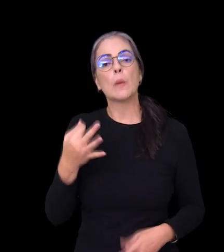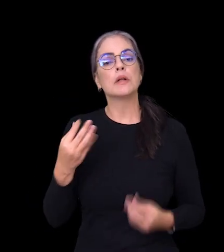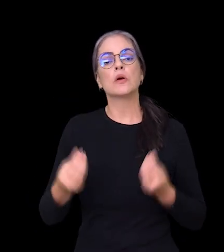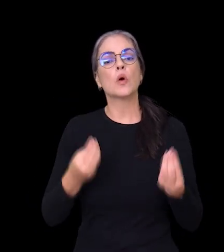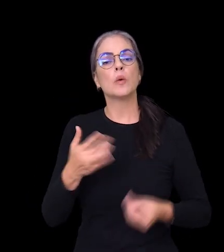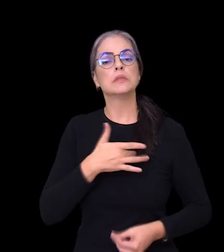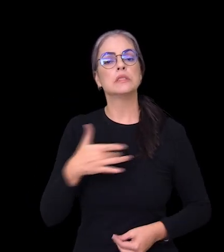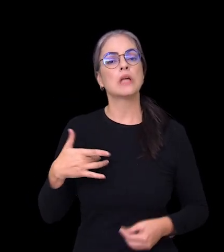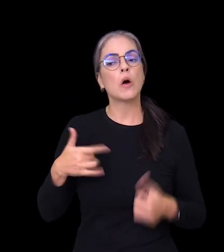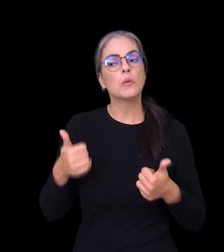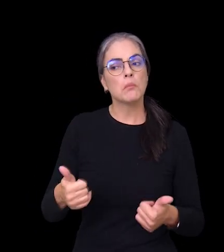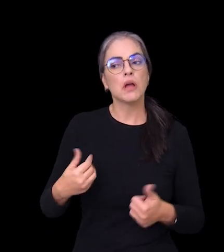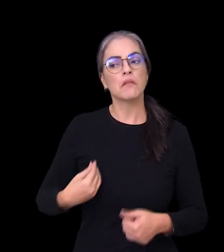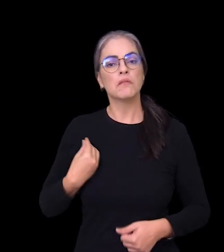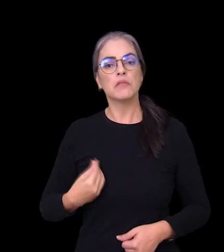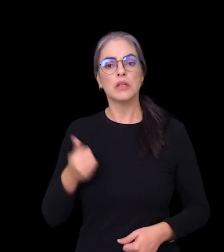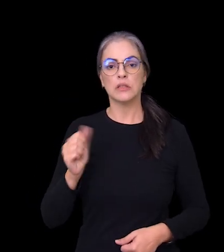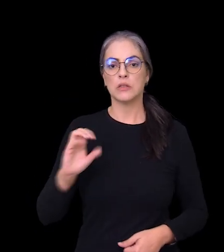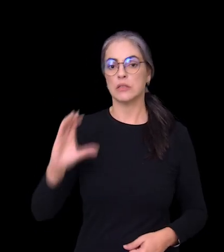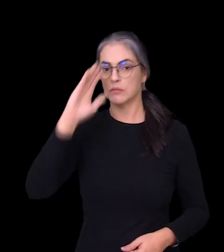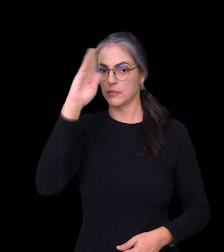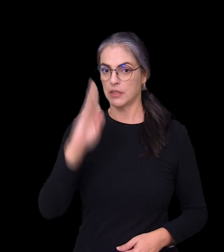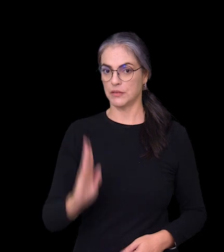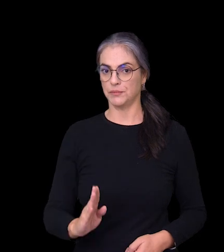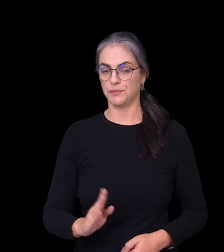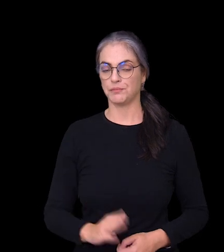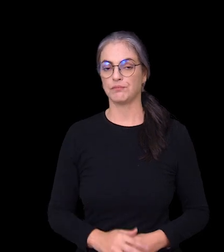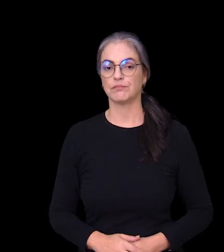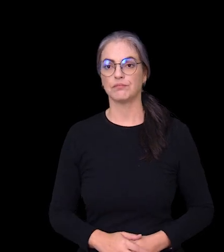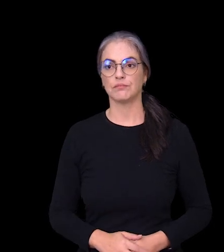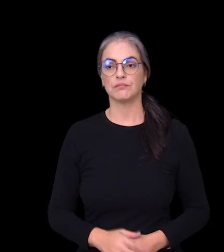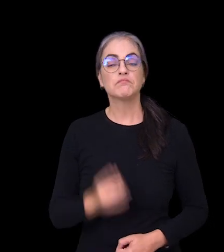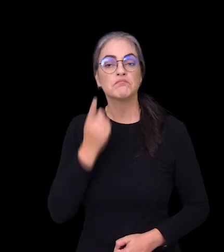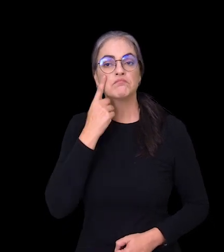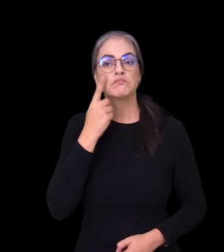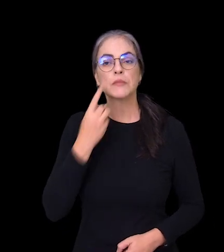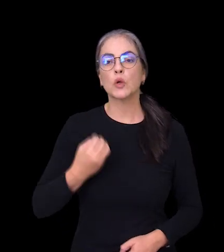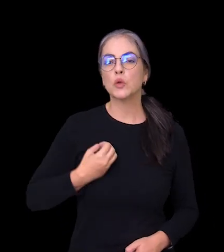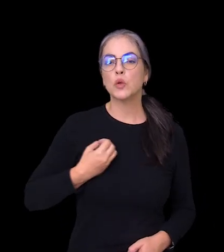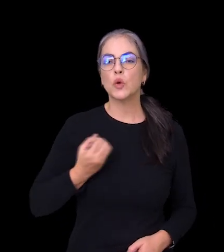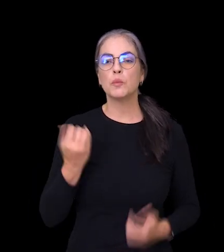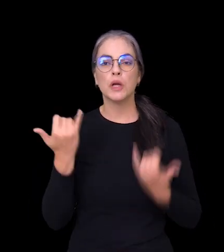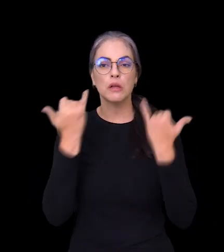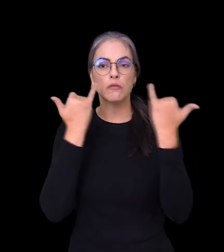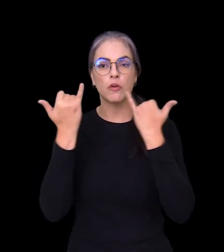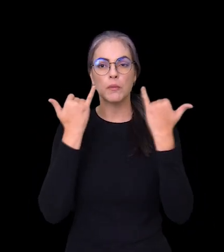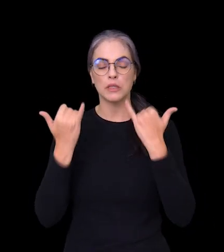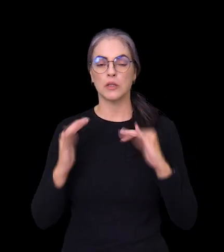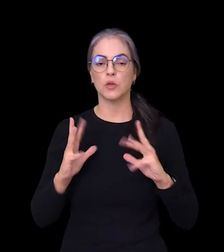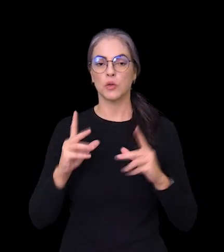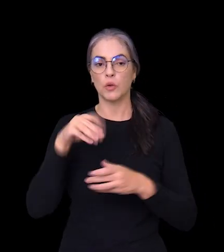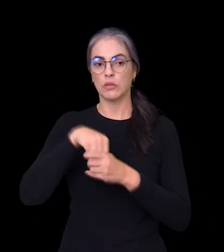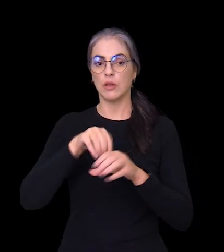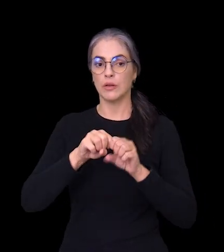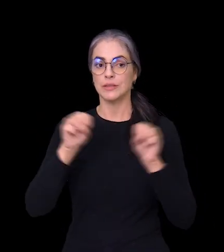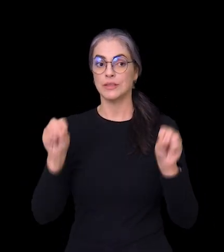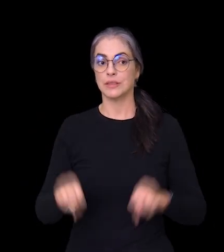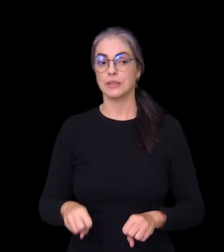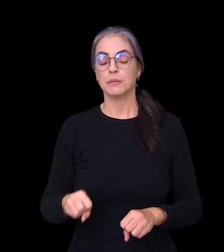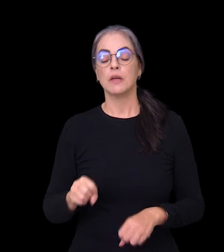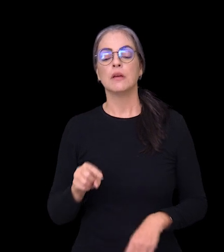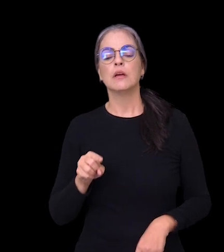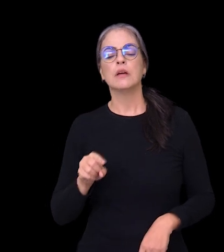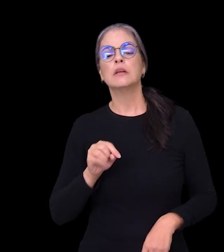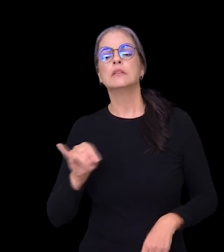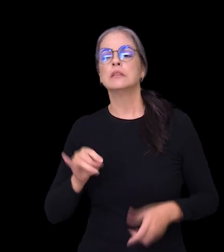bem-estar dos adolescentes em todo o Brasil. Vamos mostrar alguns dados do Sistema de Informações sobre Nascidos Vivos, que